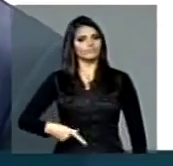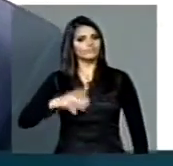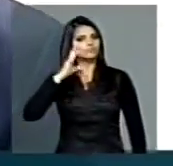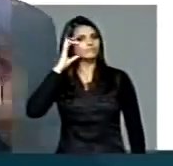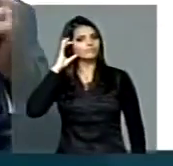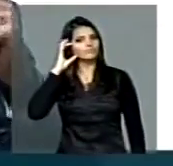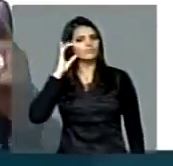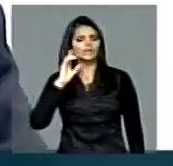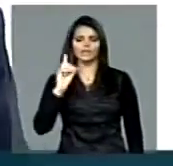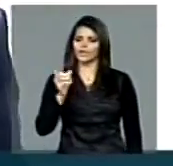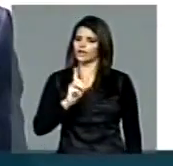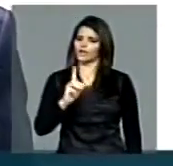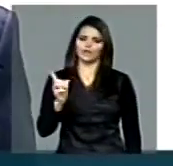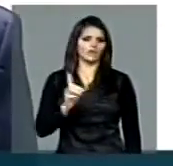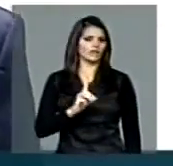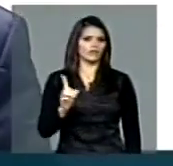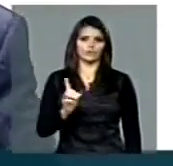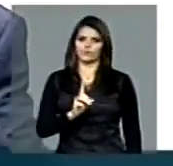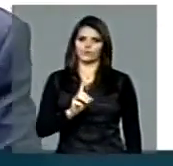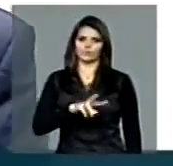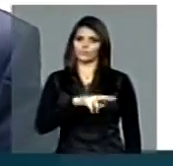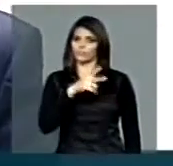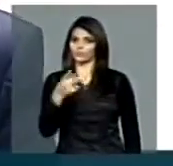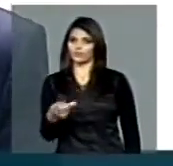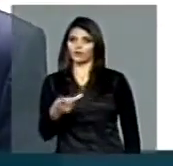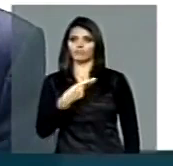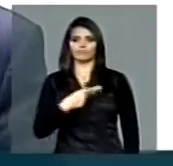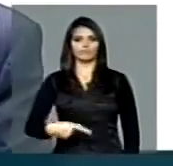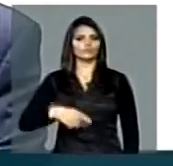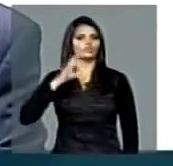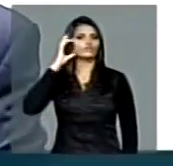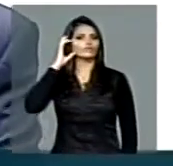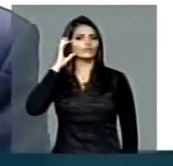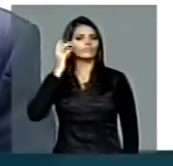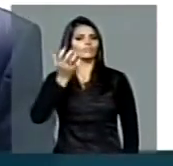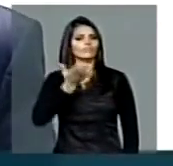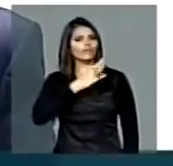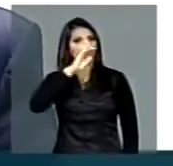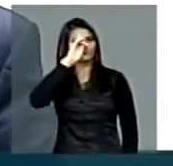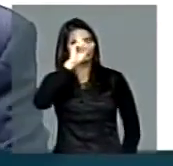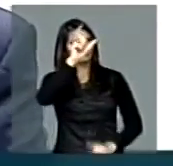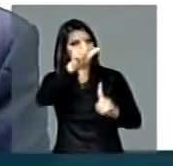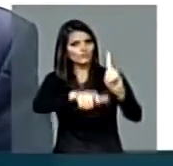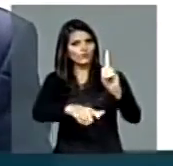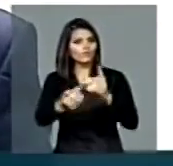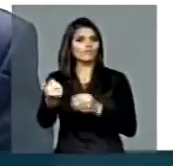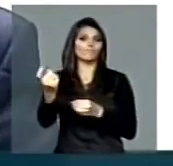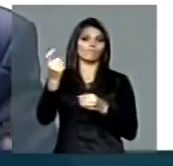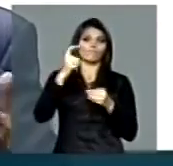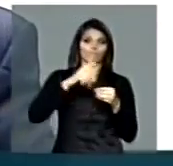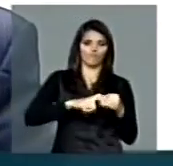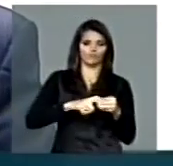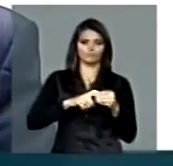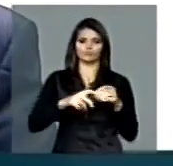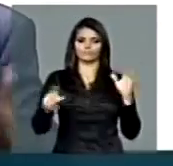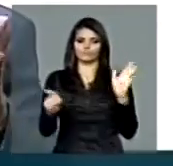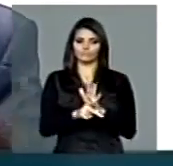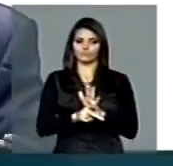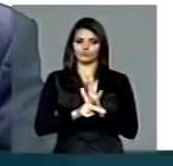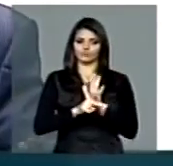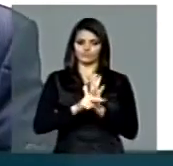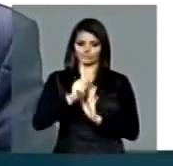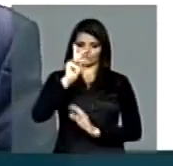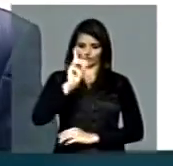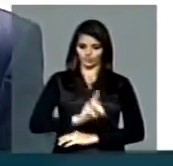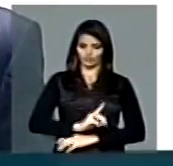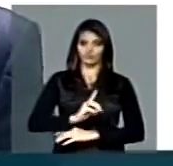Dilma, não, pelo contrário, presidente Dilma, eu quero que a senhora volte a dirigir o